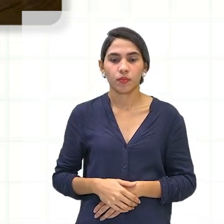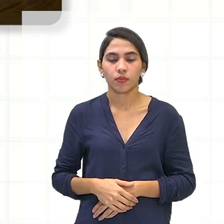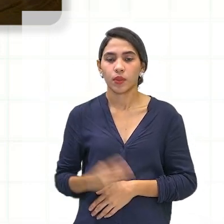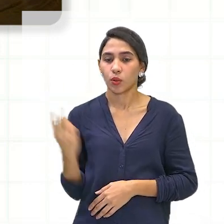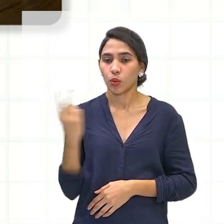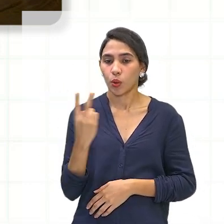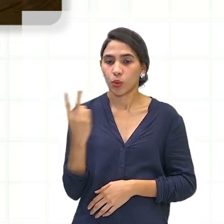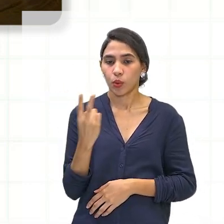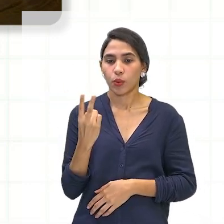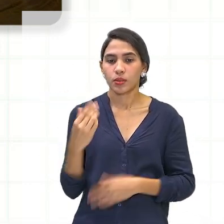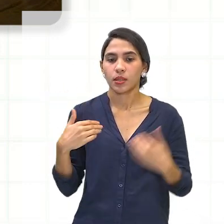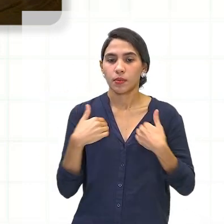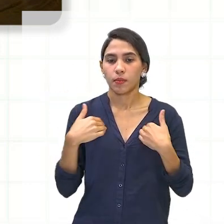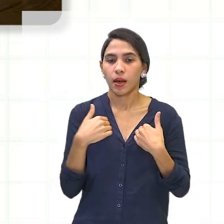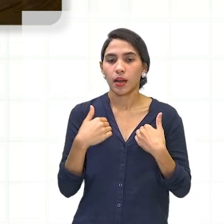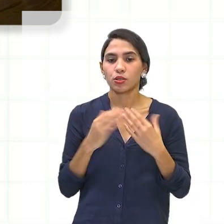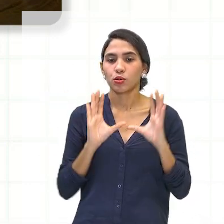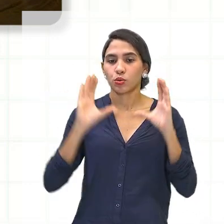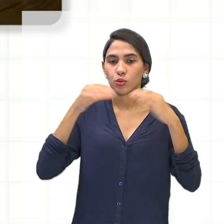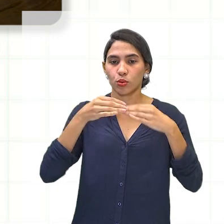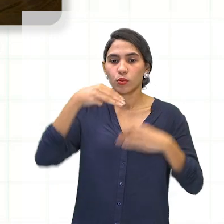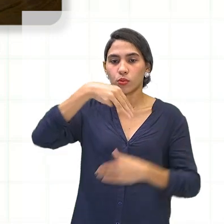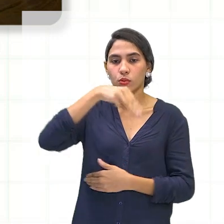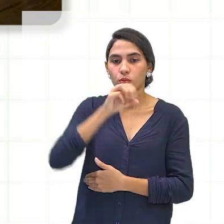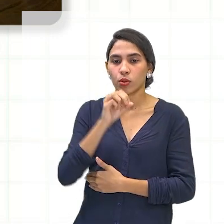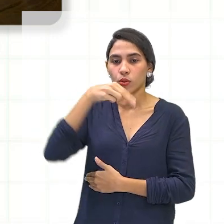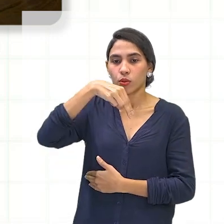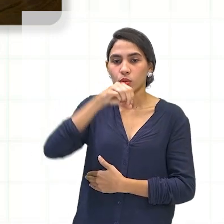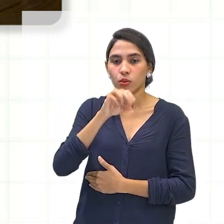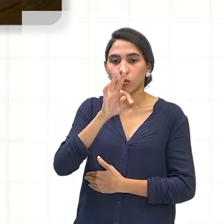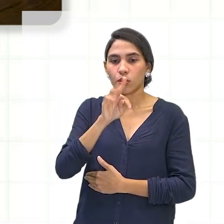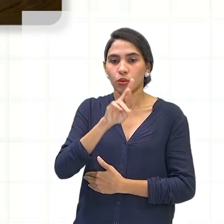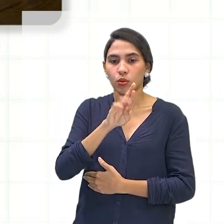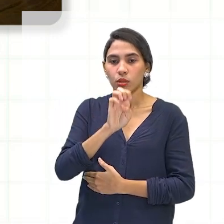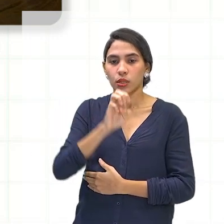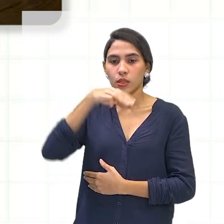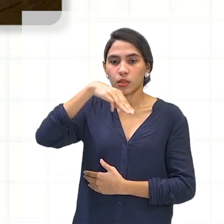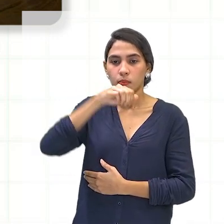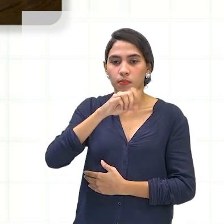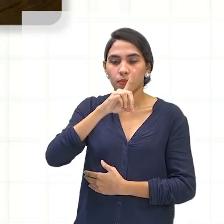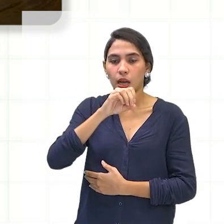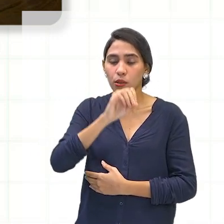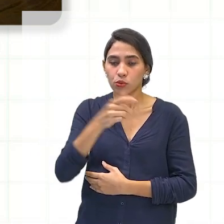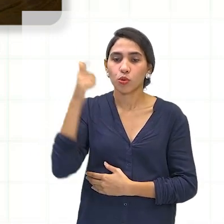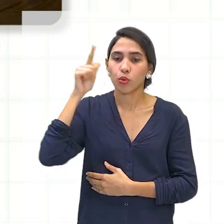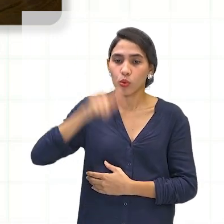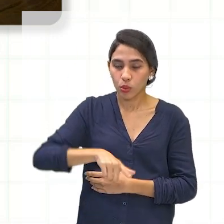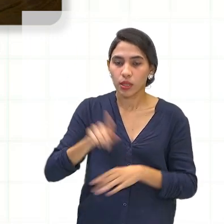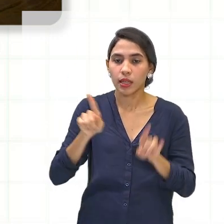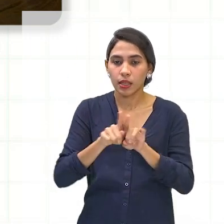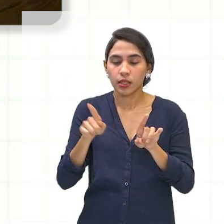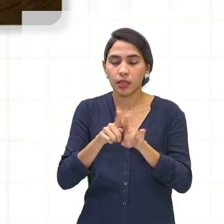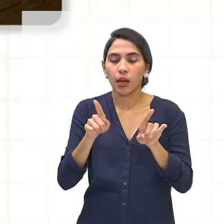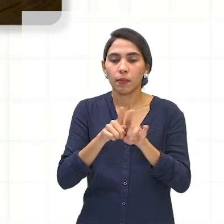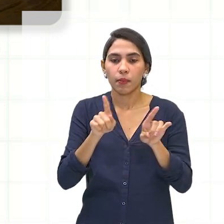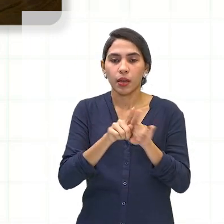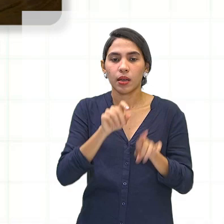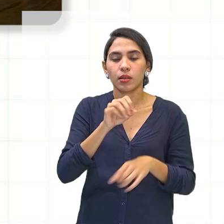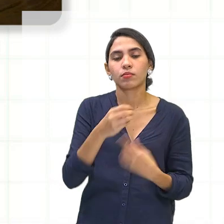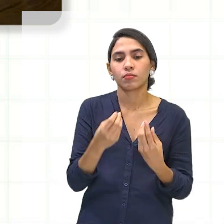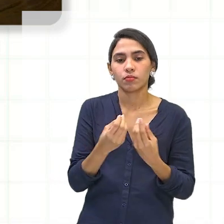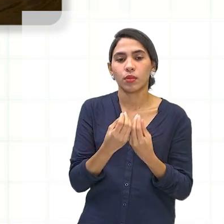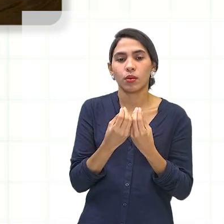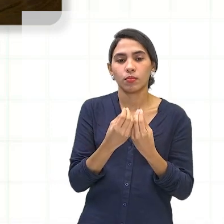esse segundo aqui que você visualiza. E eles têm a capacidade de botar ovos, né? Embora sejam mamíferos, somente